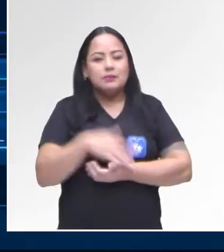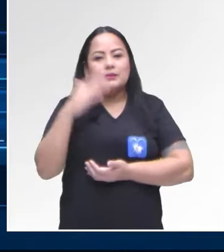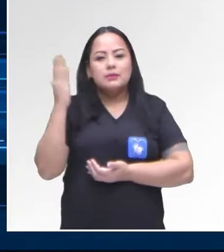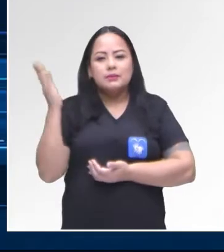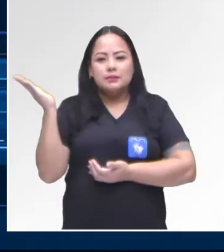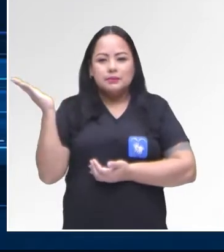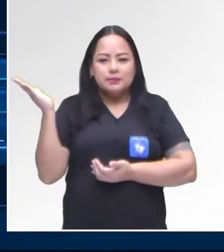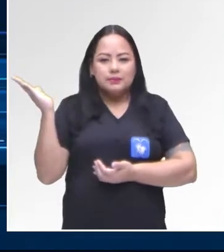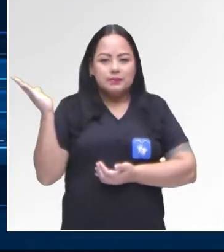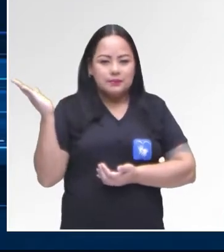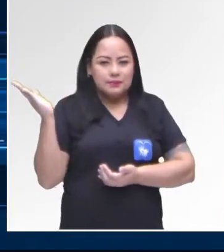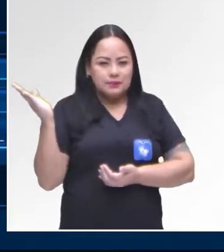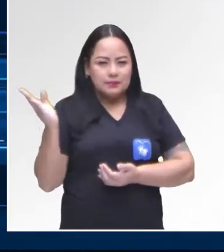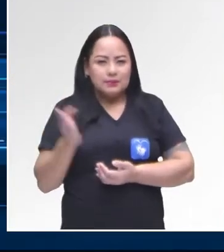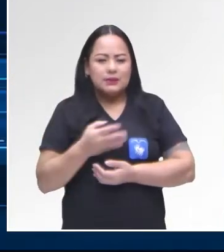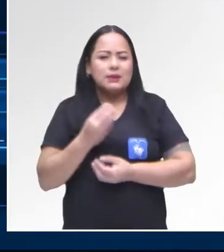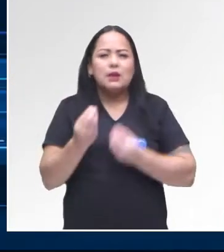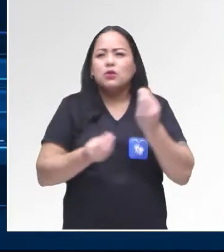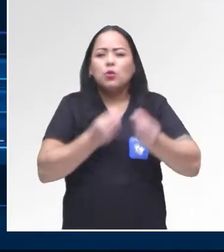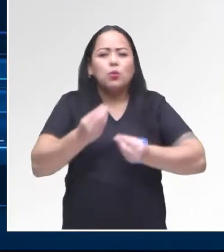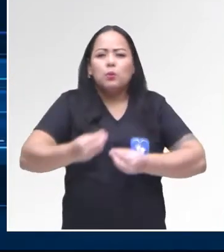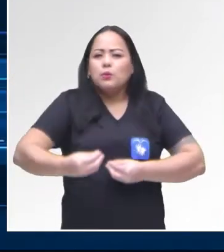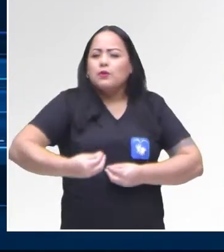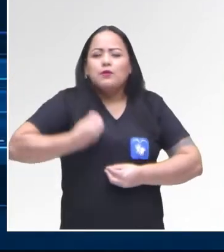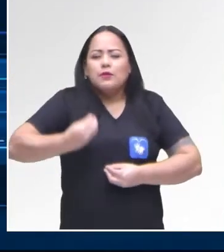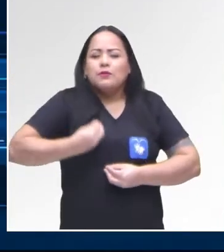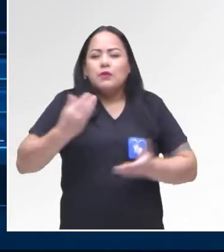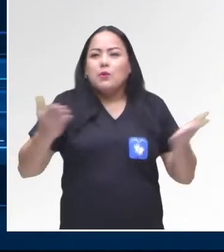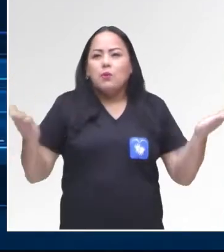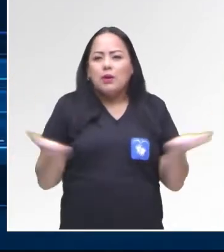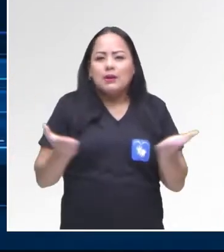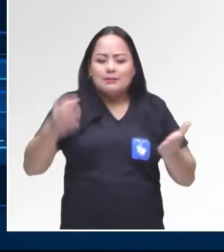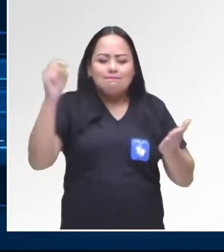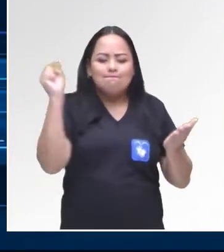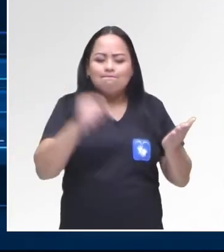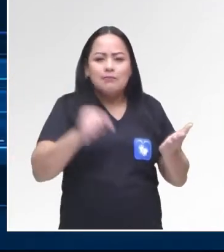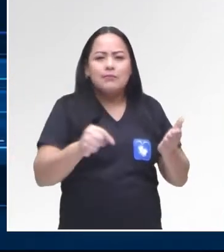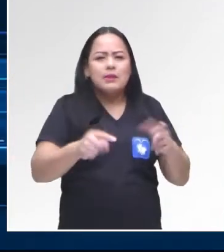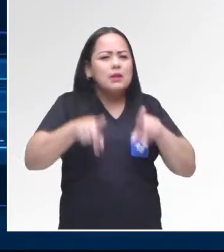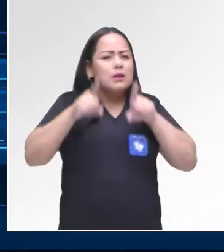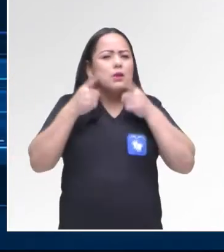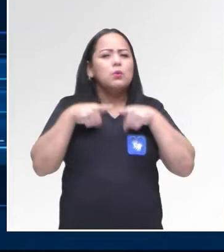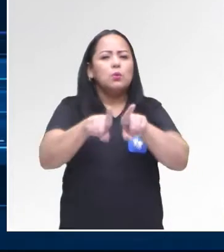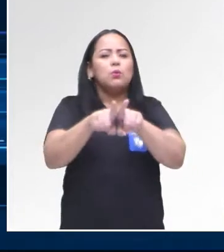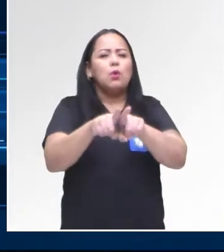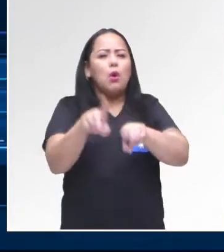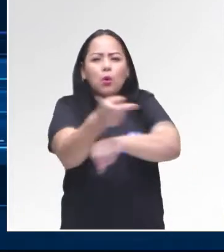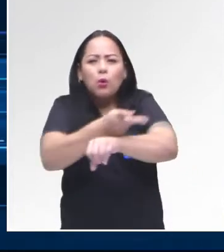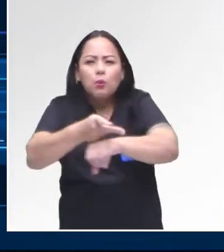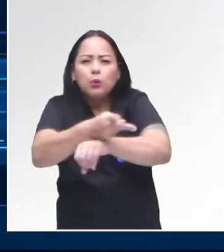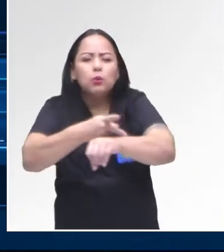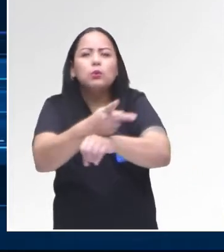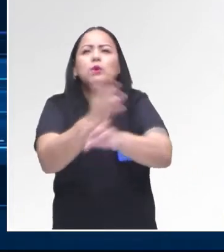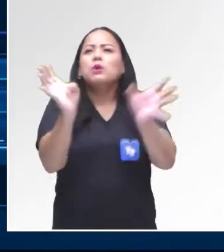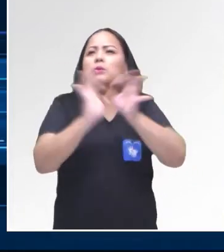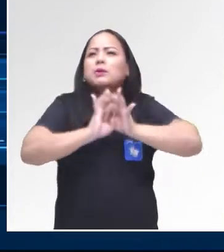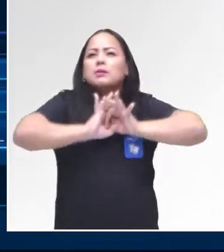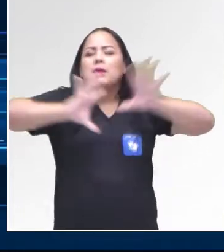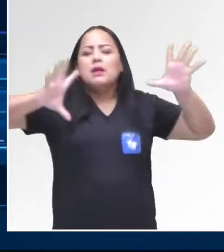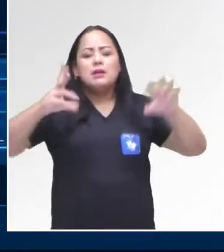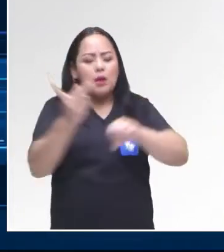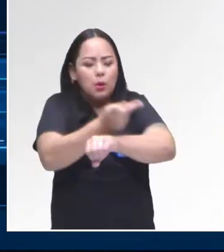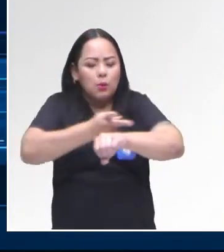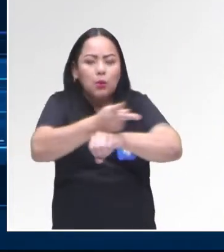Essa questão de viver o aqui, o agora, e ao mesmo tempo ficar buscando ali o transcendente, buscando